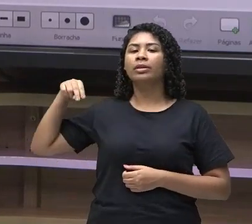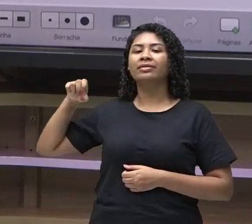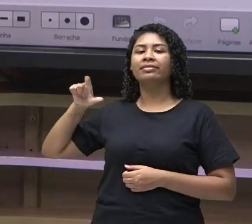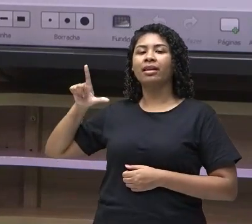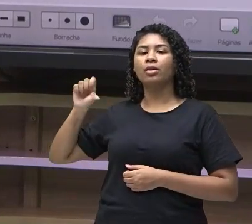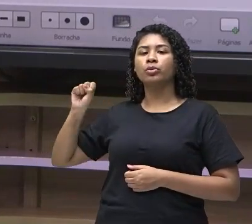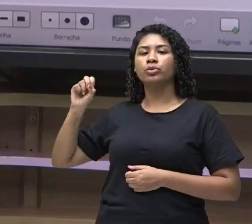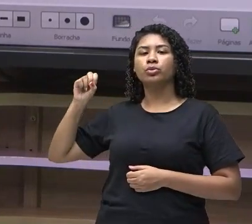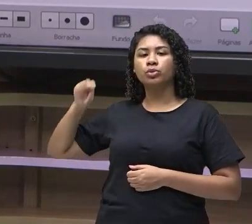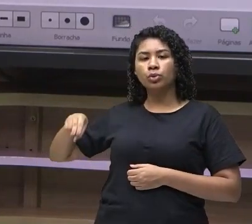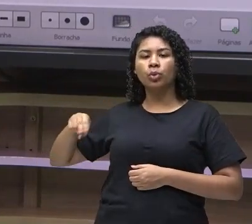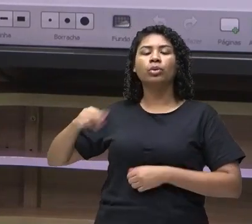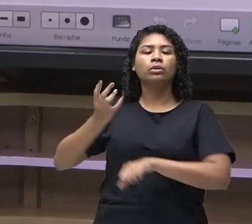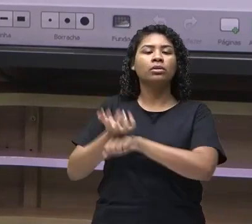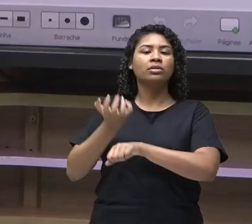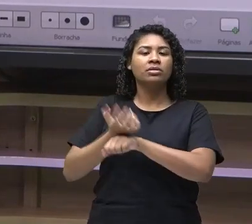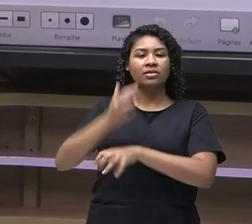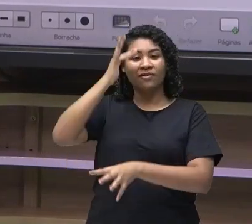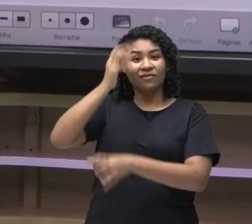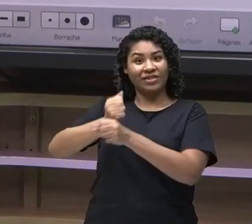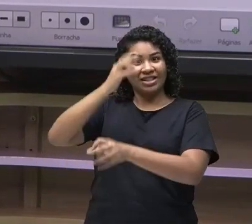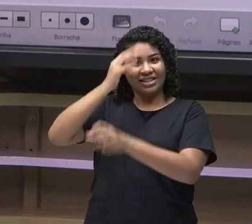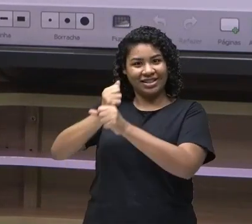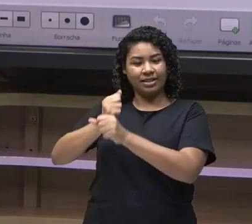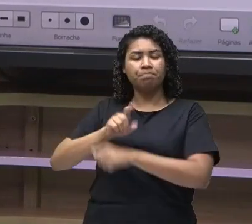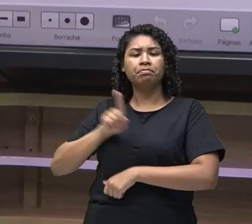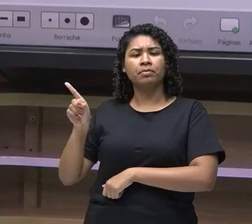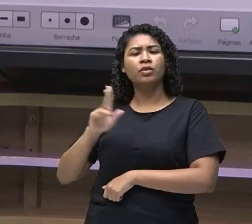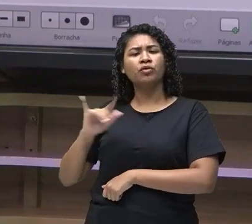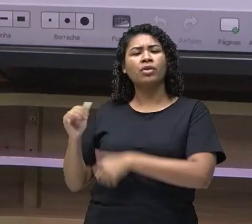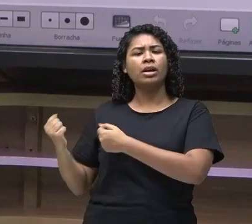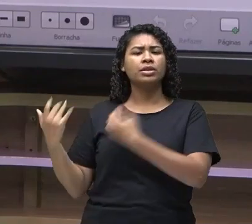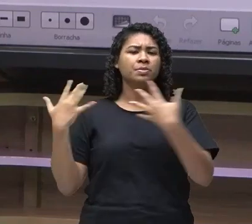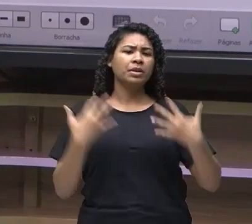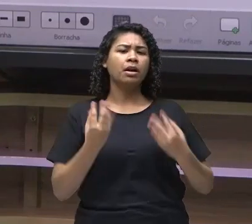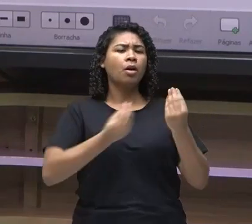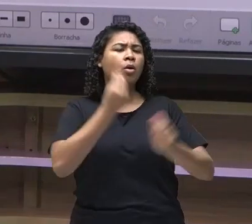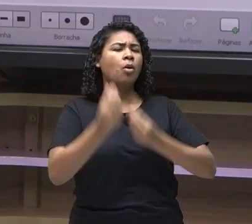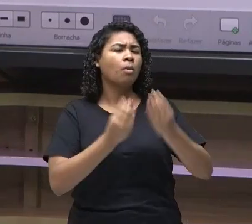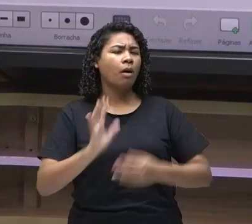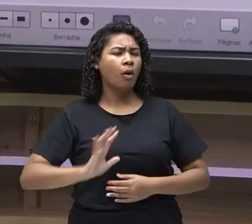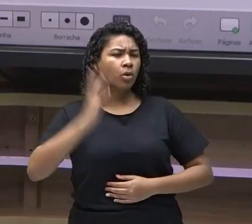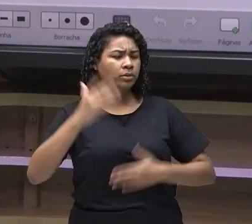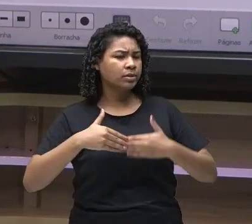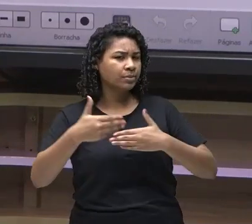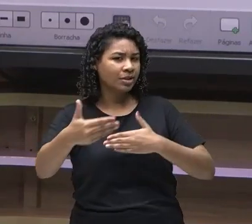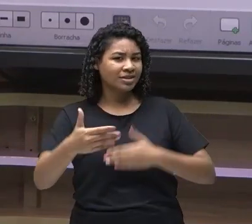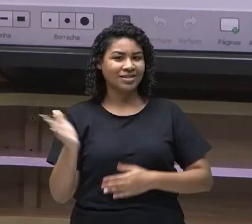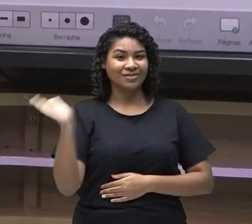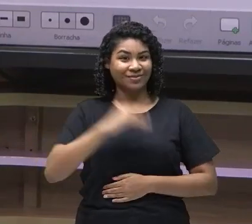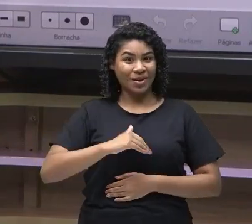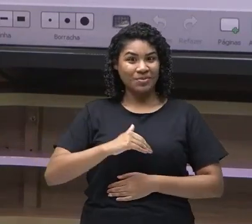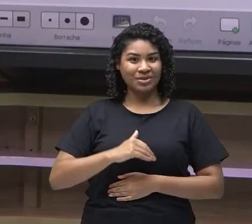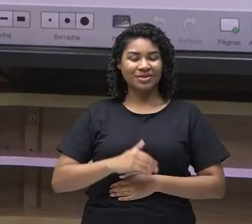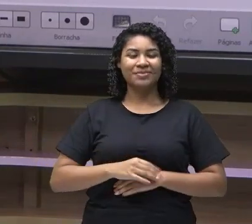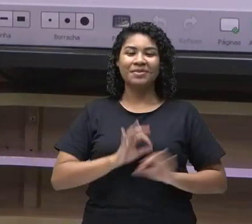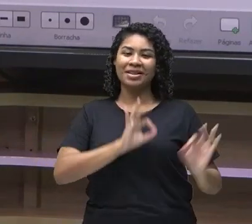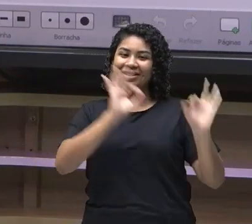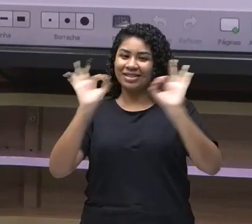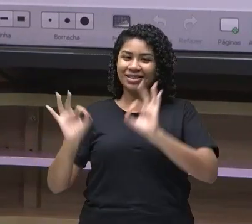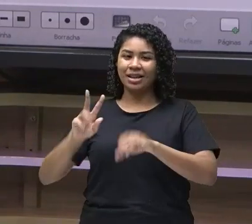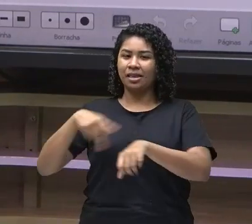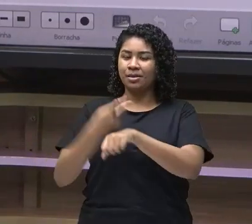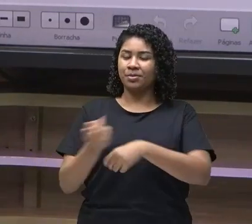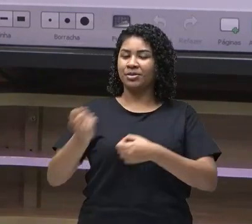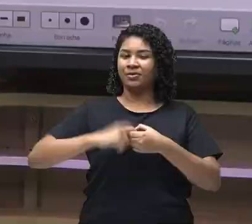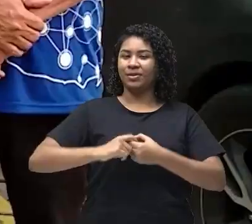de física aqui do semeam E aí ele vai falar para a gente sobre esse funcionamento né então vamos observar a explicação do professor e a